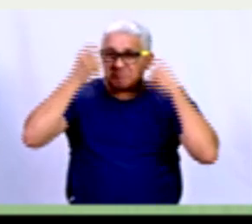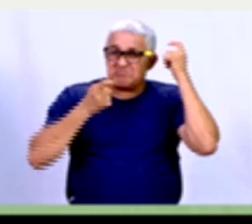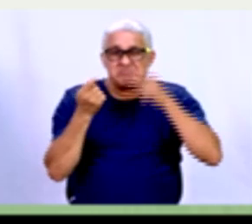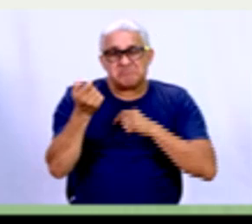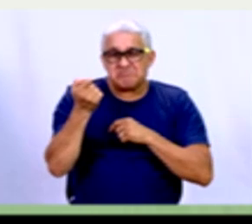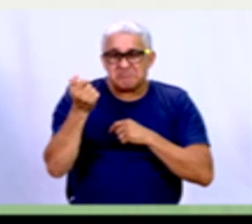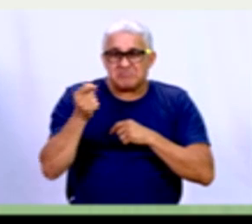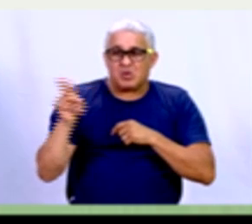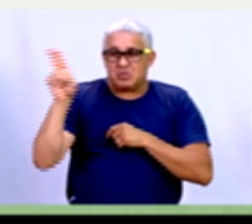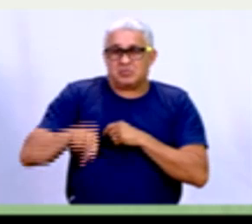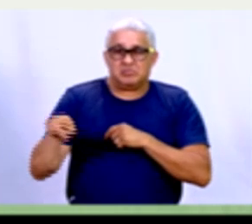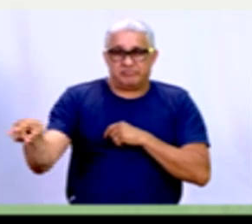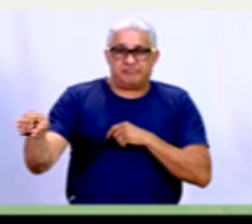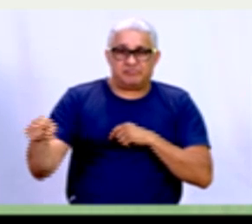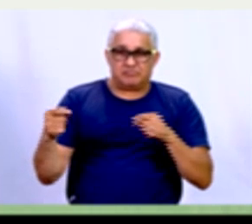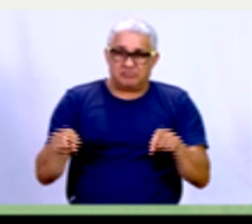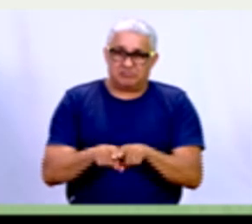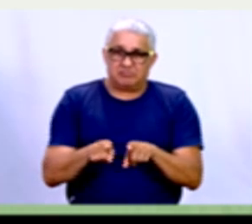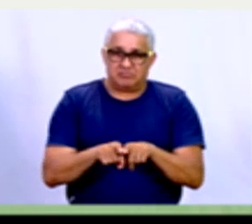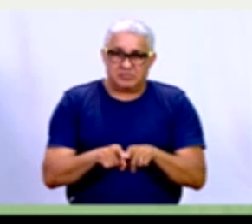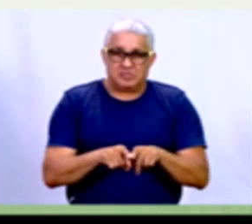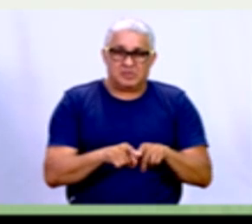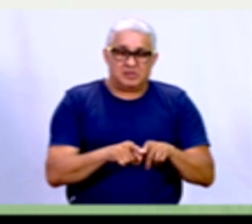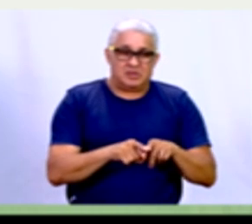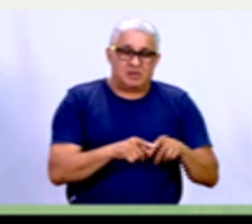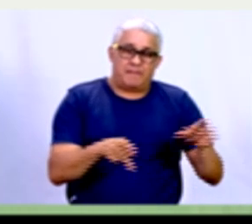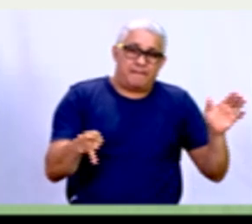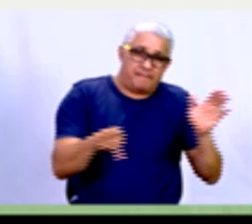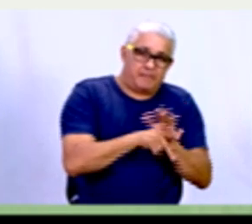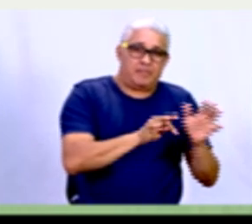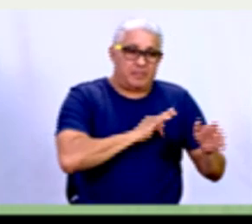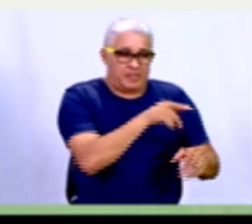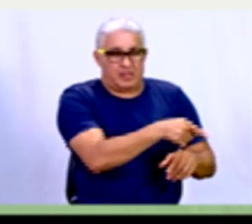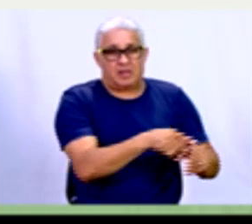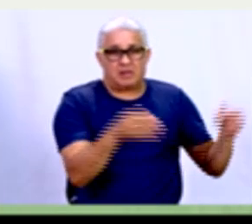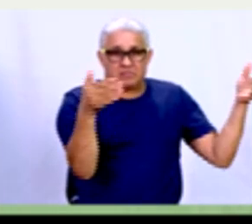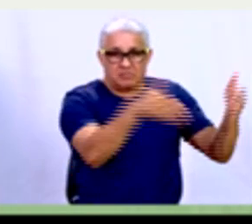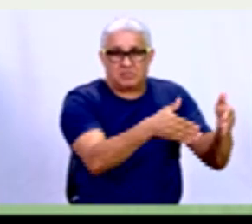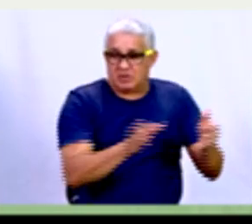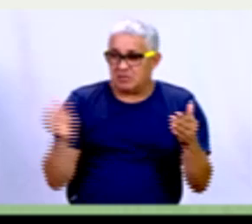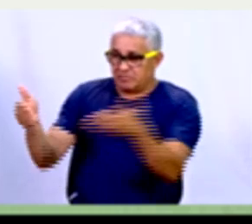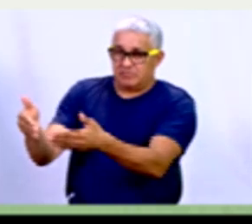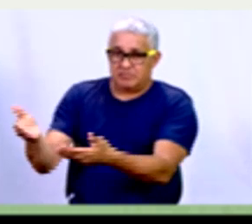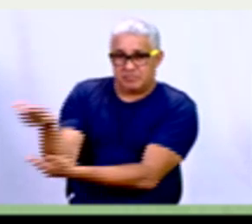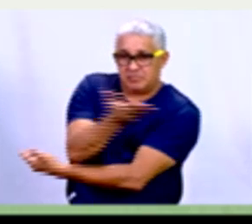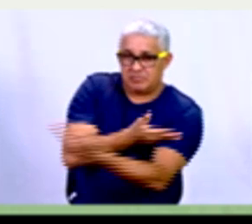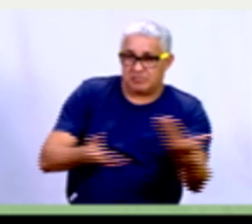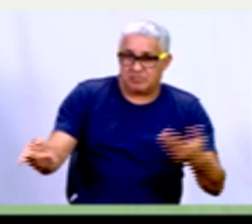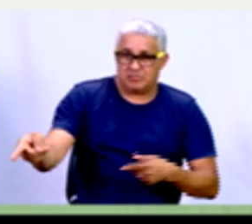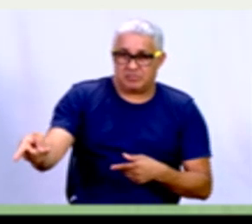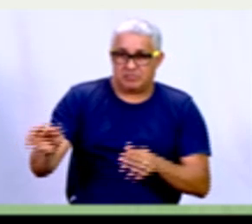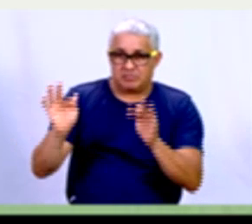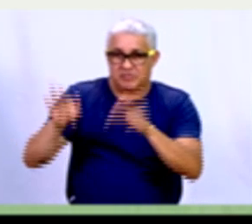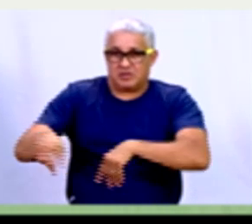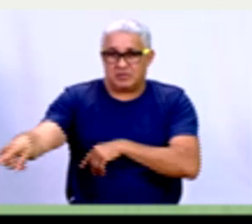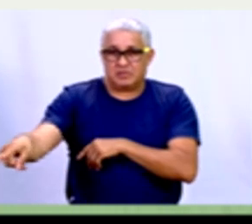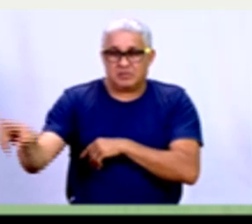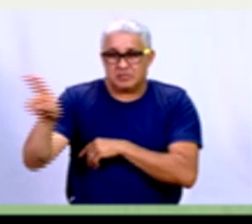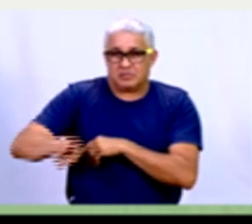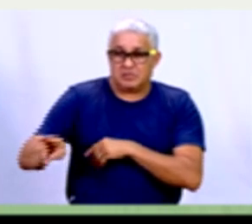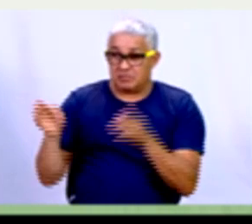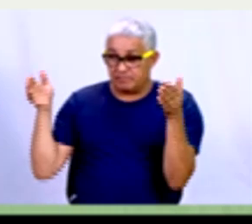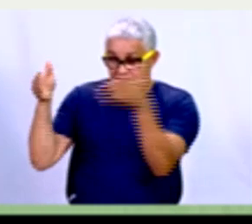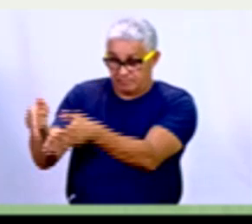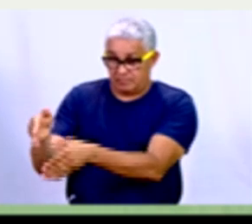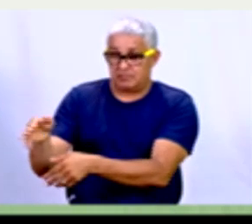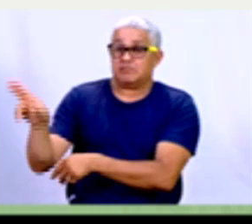e especificação de requisitos sem aplicação técnica, em que foca o usuário final. Já quando eu tenho o foco no